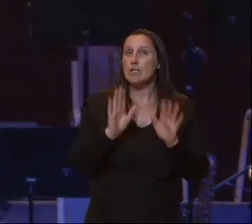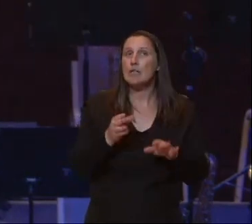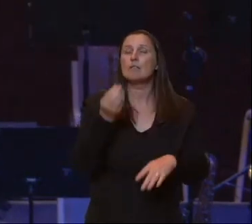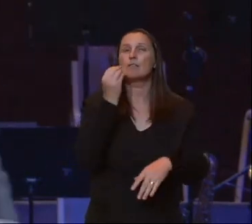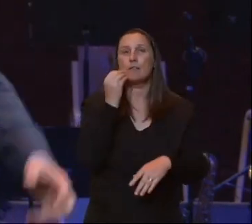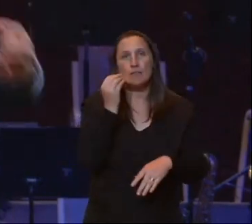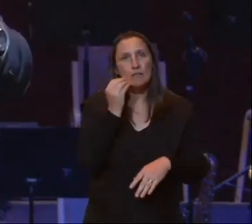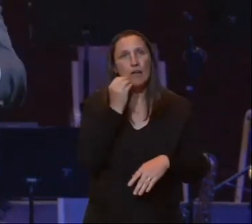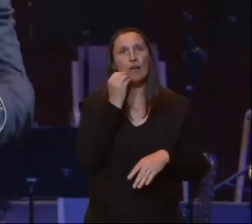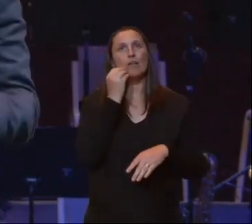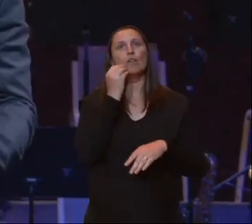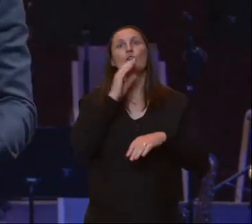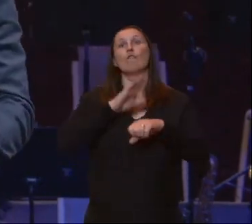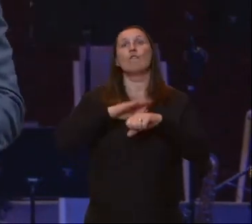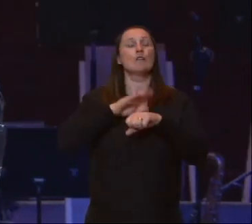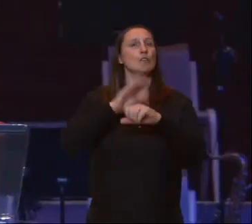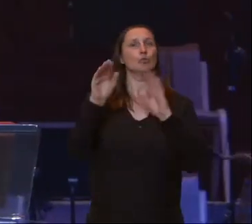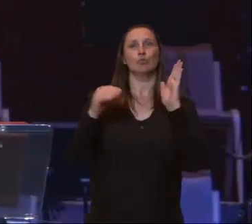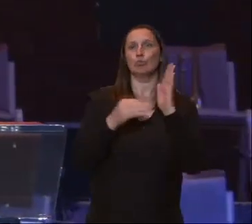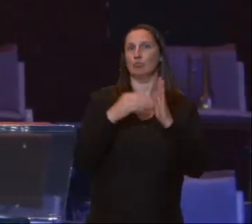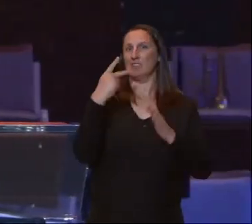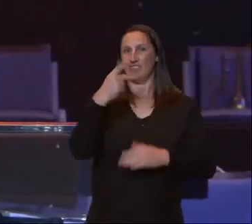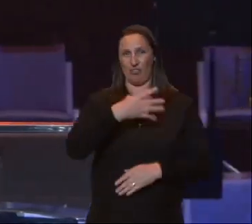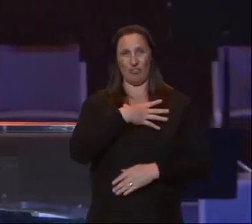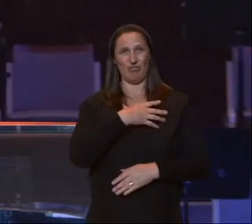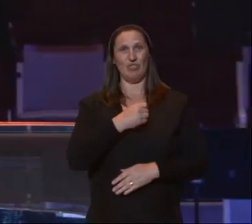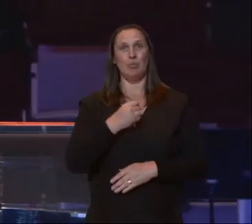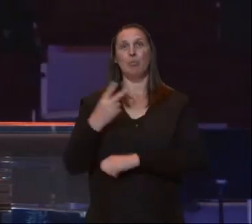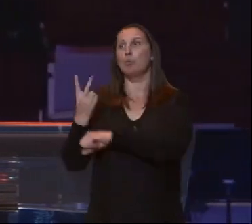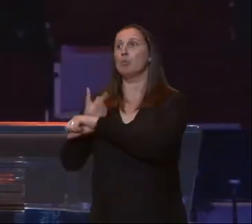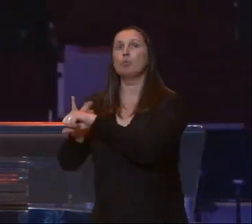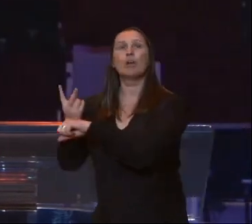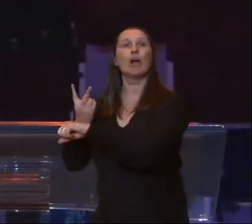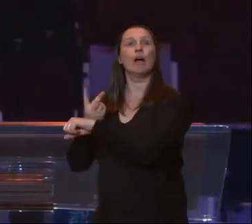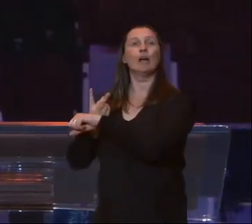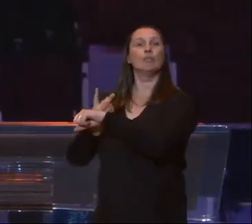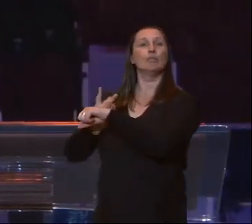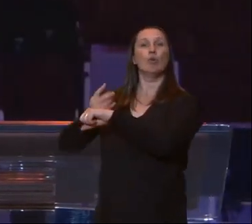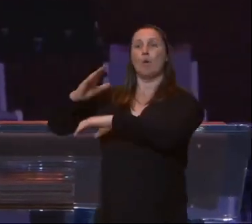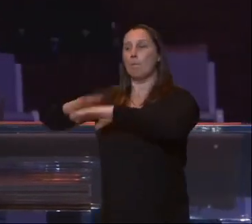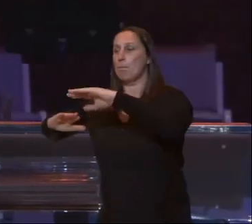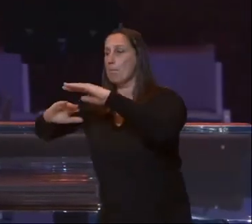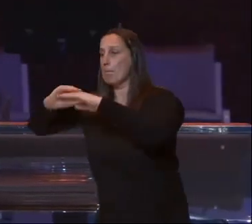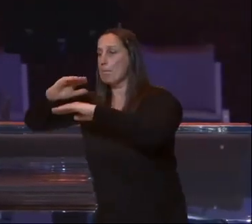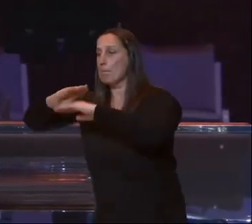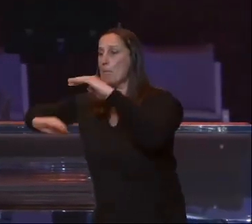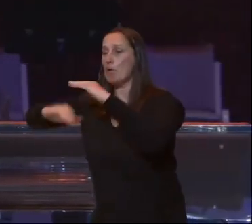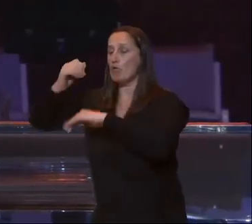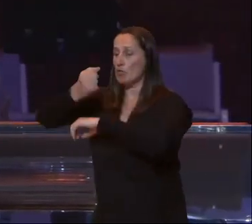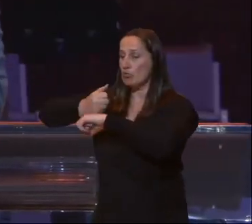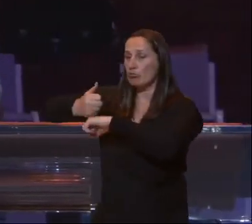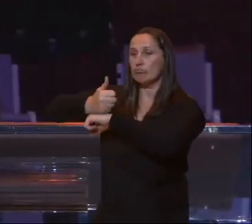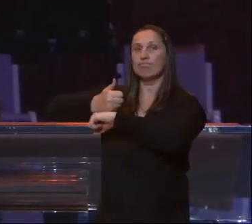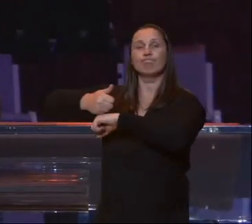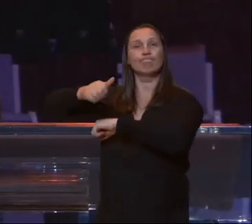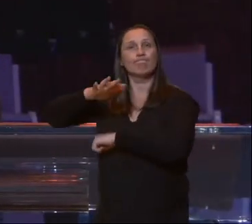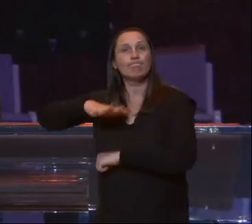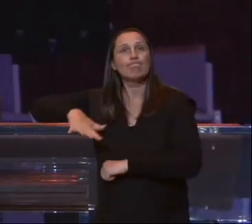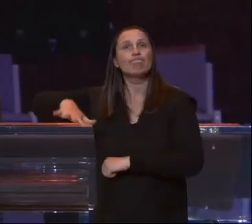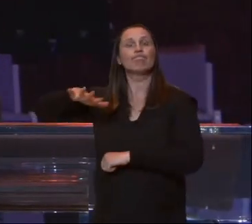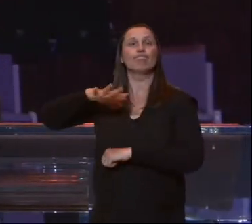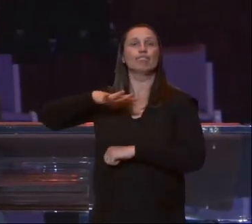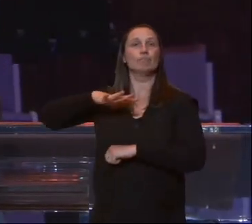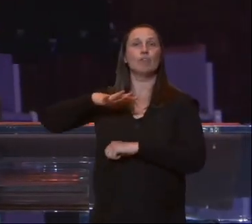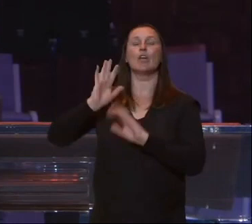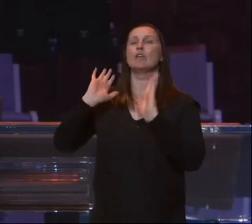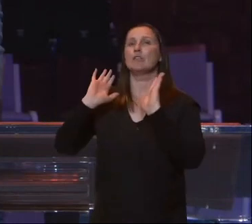filho. Talvez você já tenha procurado ajuda dos melhores profissionais. Talvez você deu tudo o